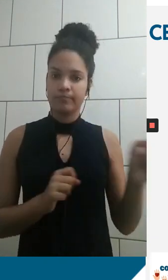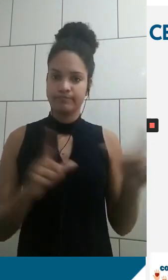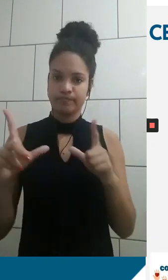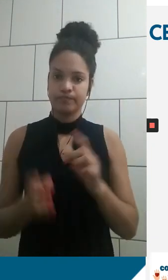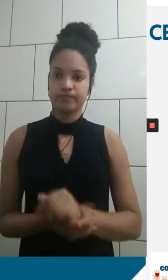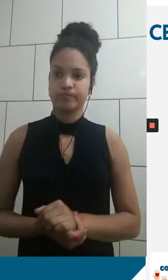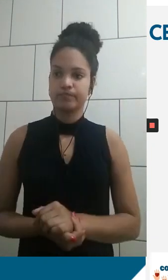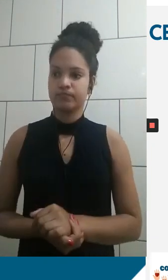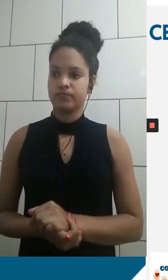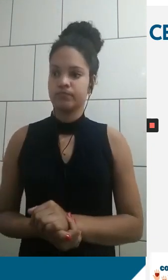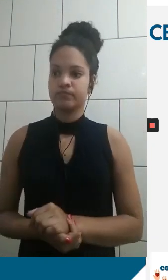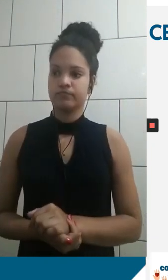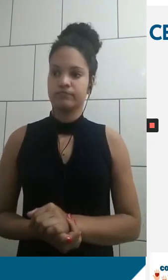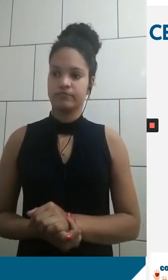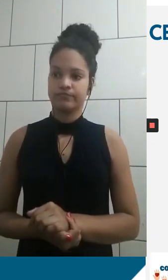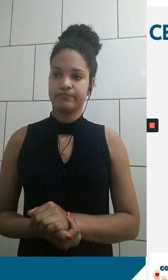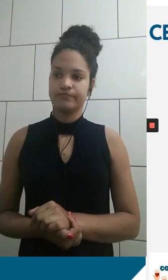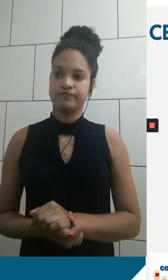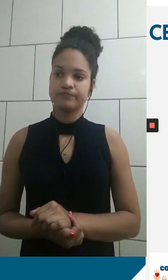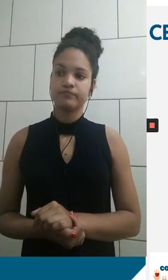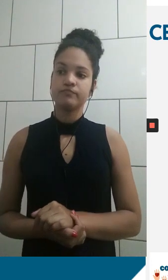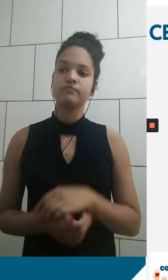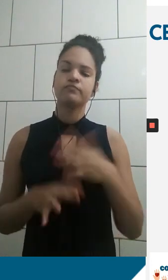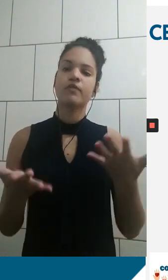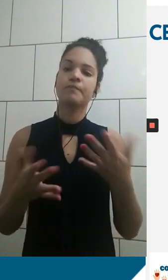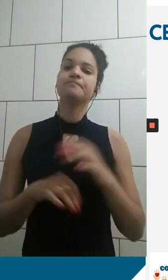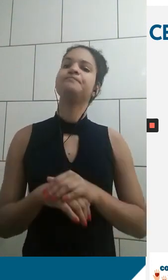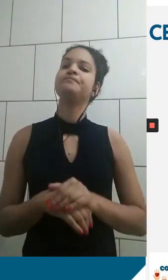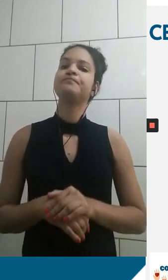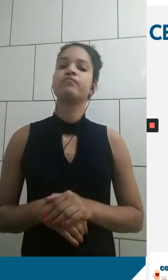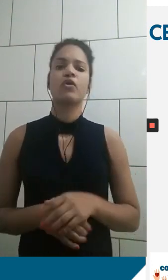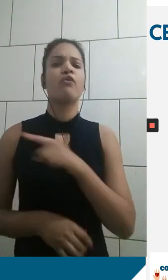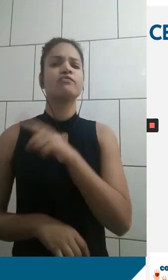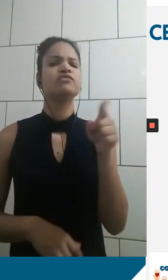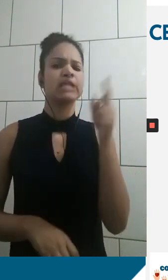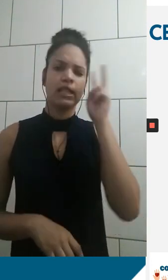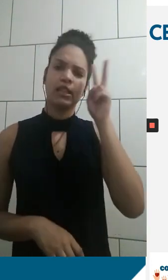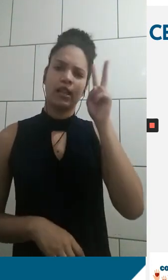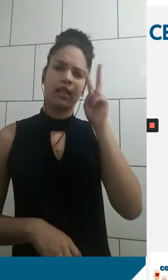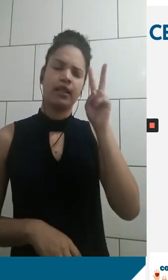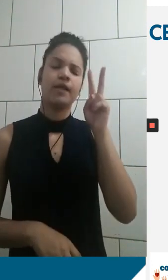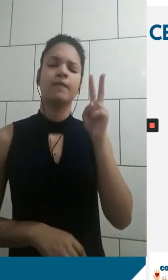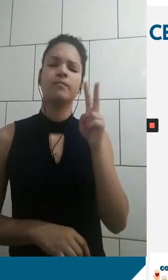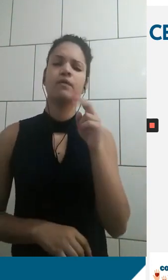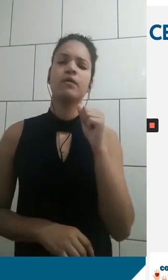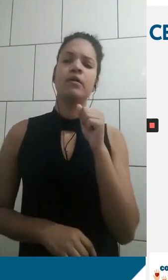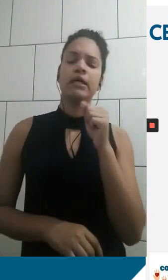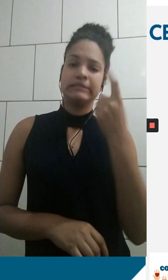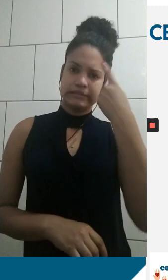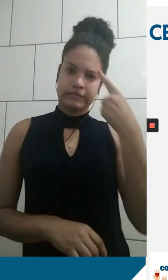Bom, lembra, né, vocês podem se lembrar, melhor dizendo, que na aula passada a gente disse o seguinte, que as proteínas